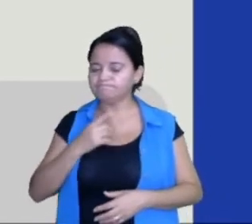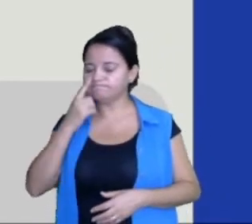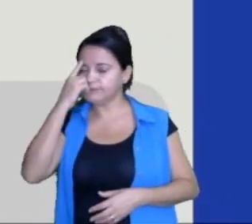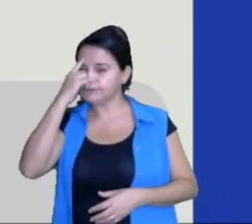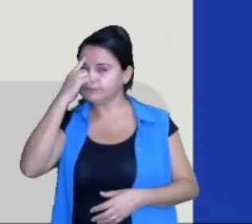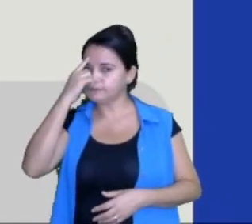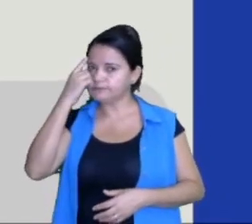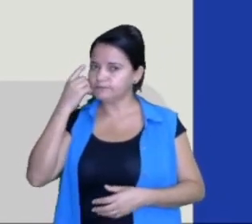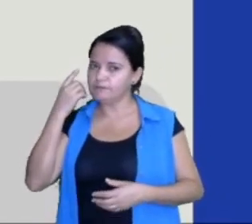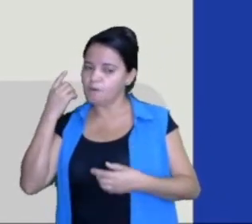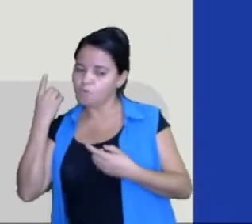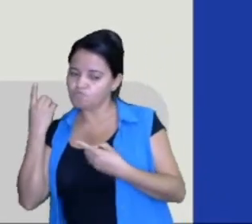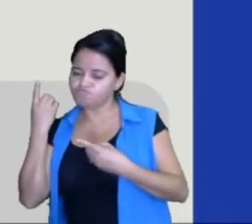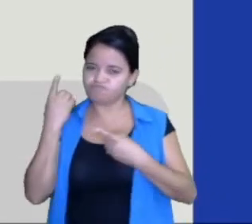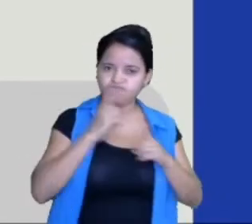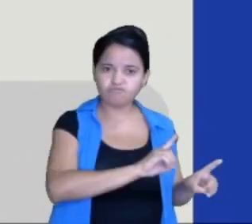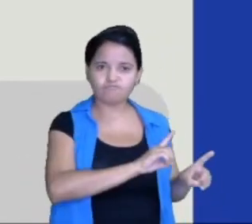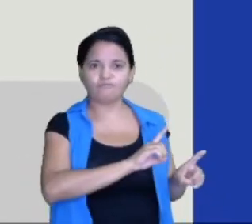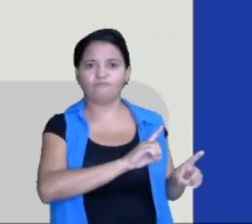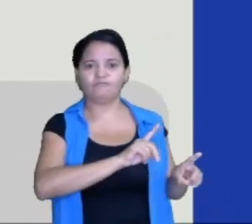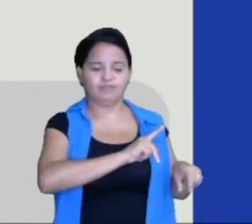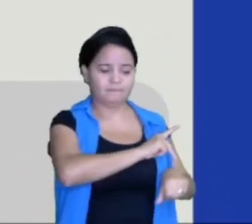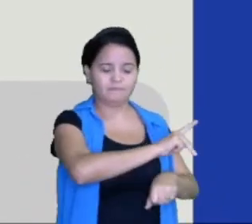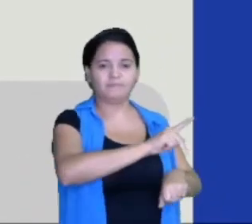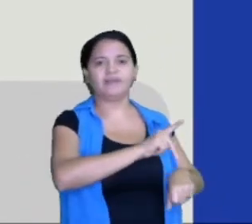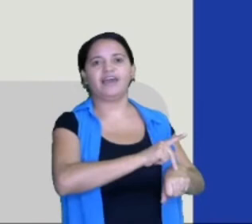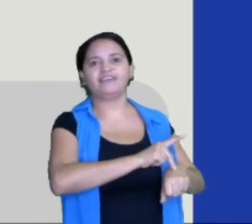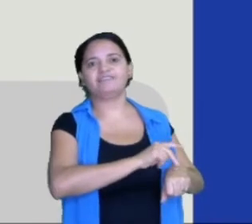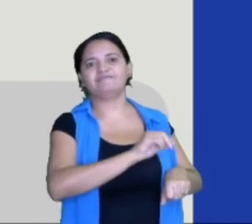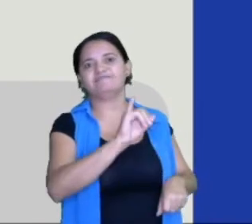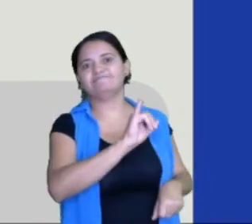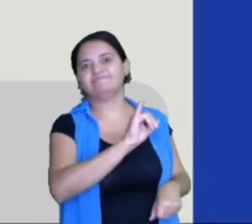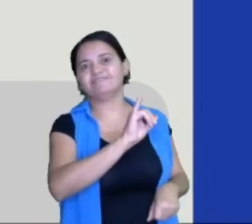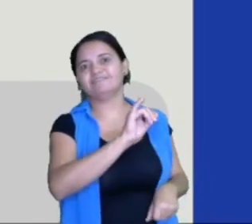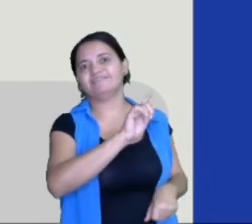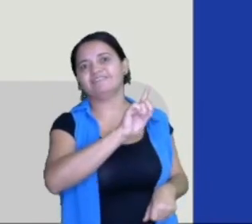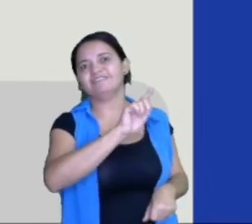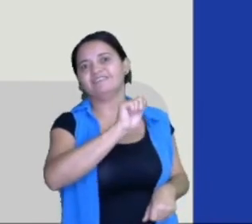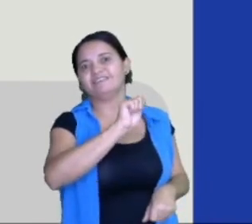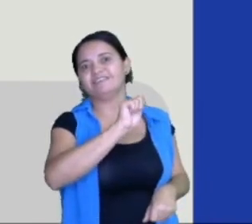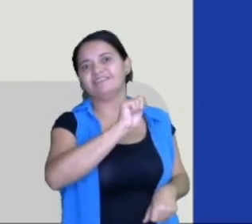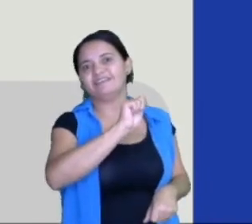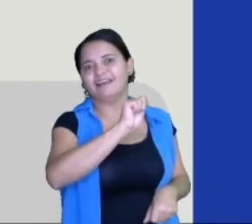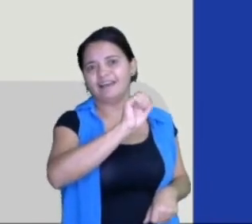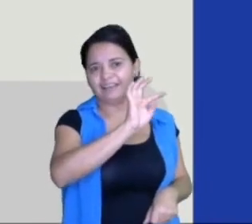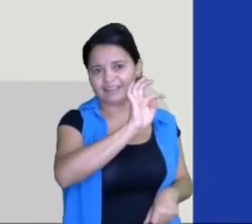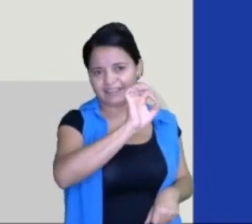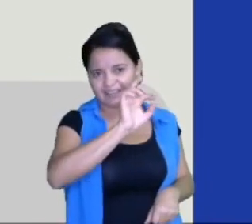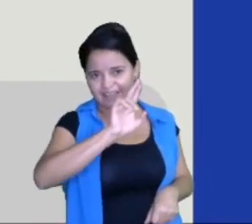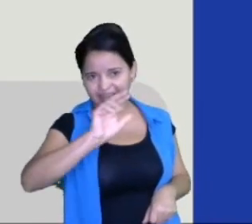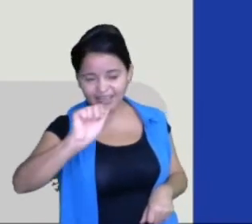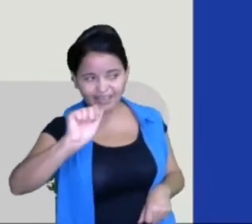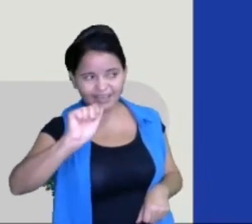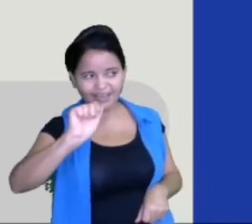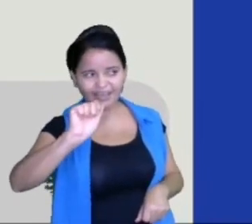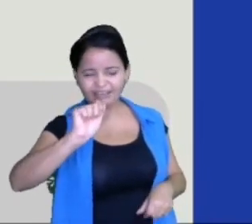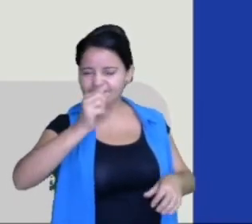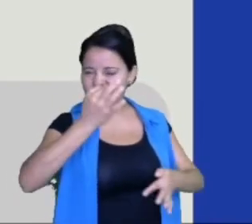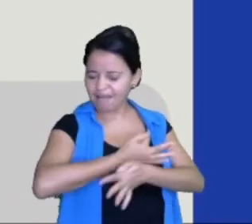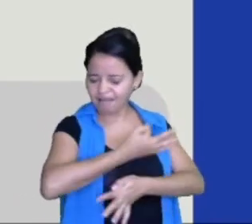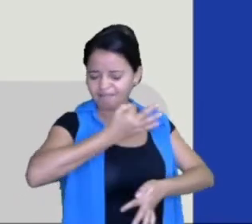Eles não aguentavam mais aquela pressão. Eles não aguentavam mais aquela